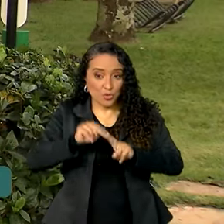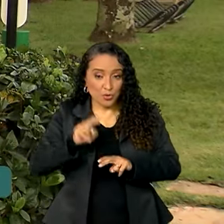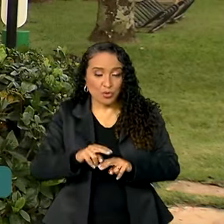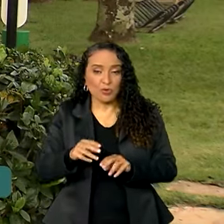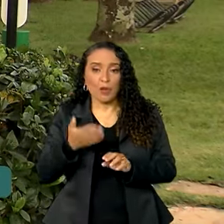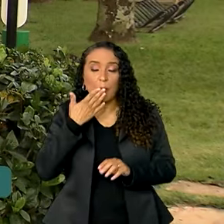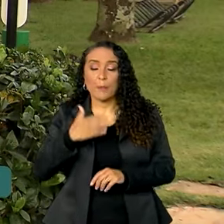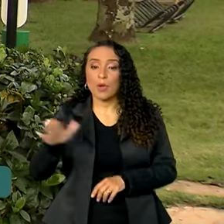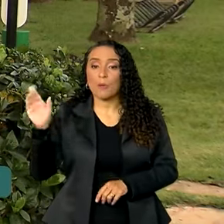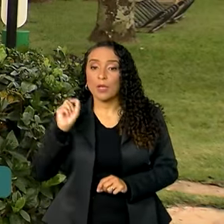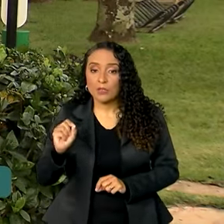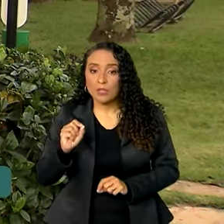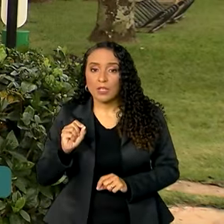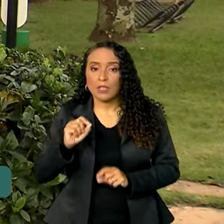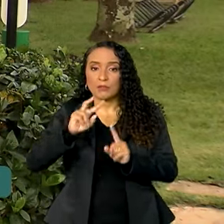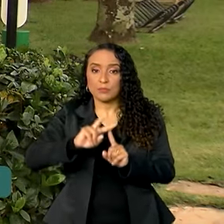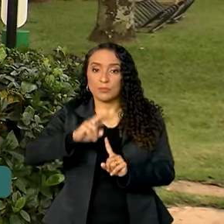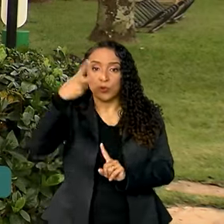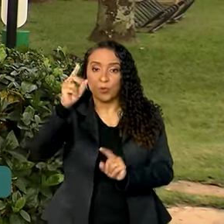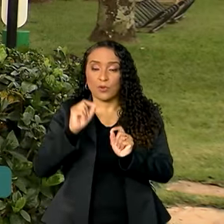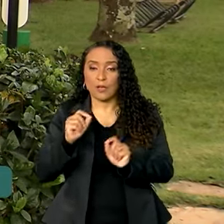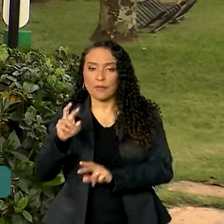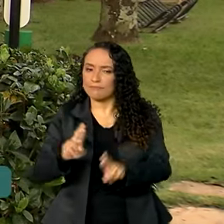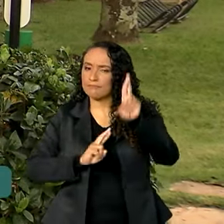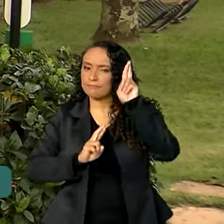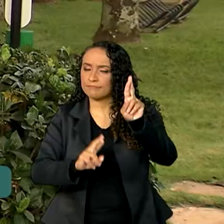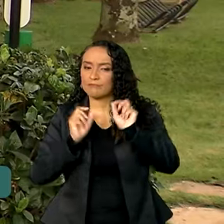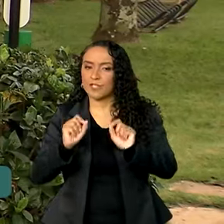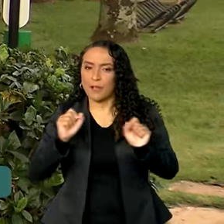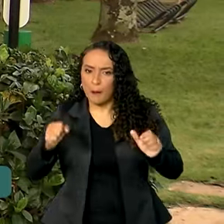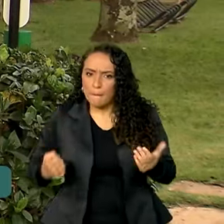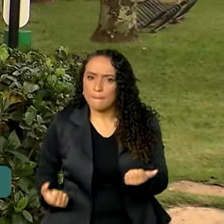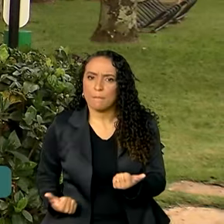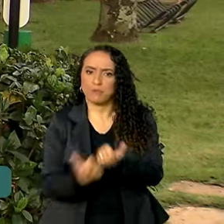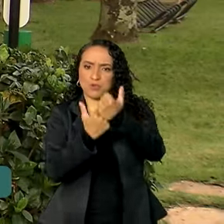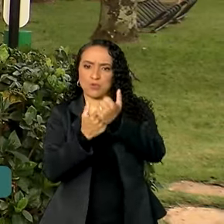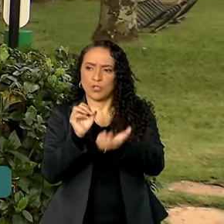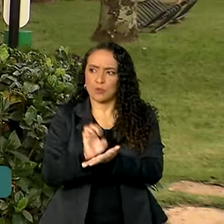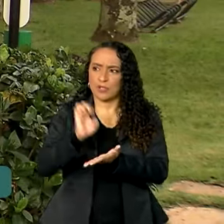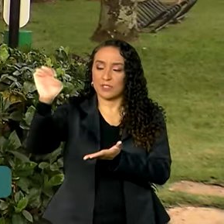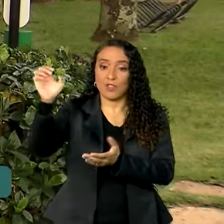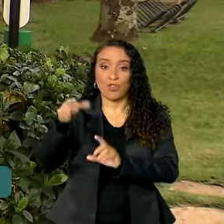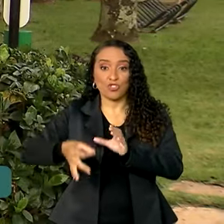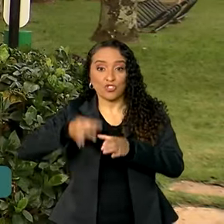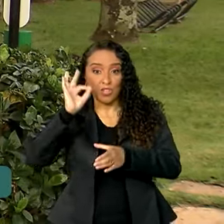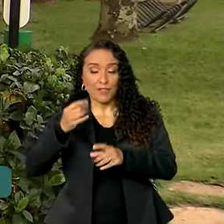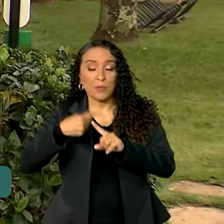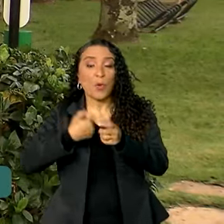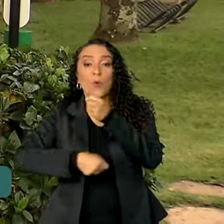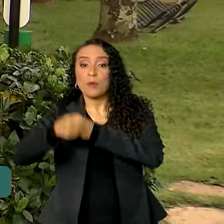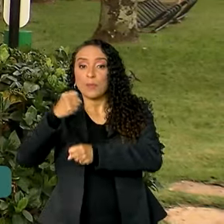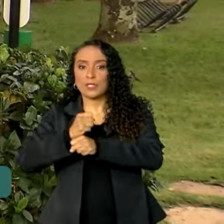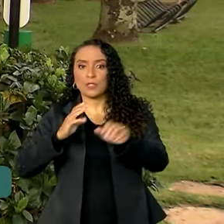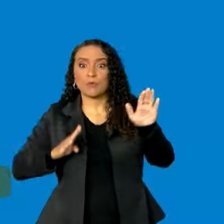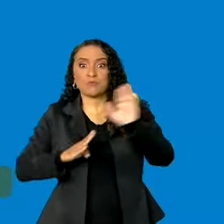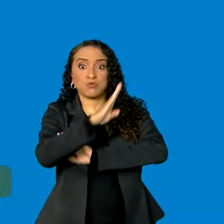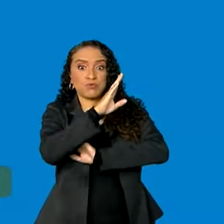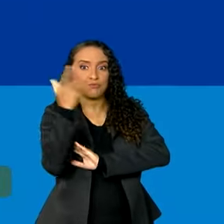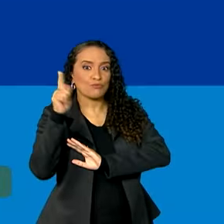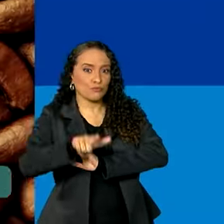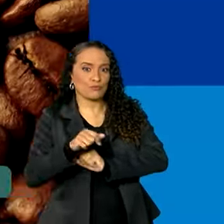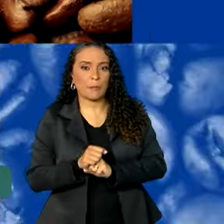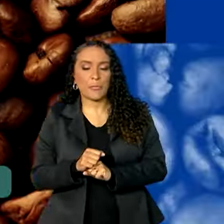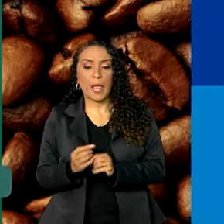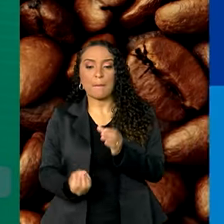de dobrar o negócio, a expectativa é impulsionar a exportação do café, que no ano passado bateu recorde.